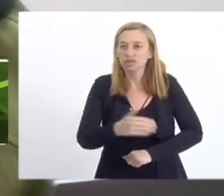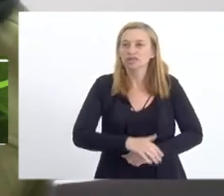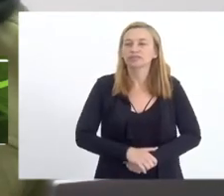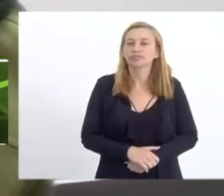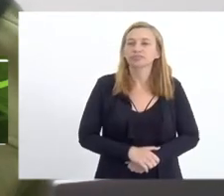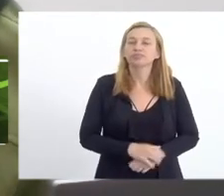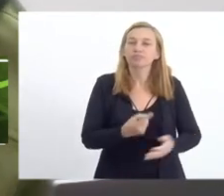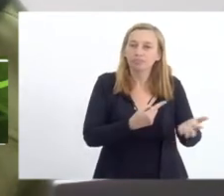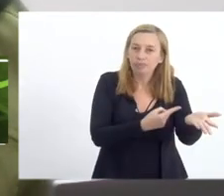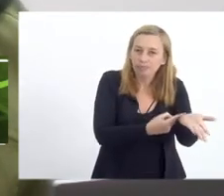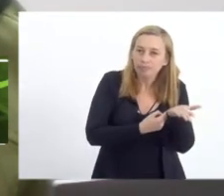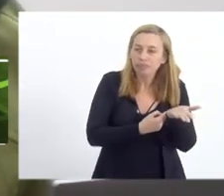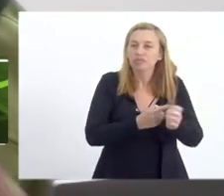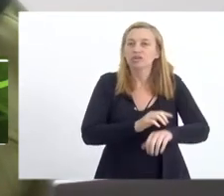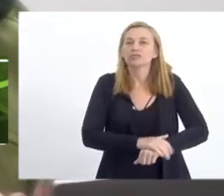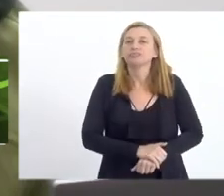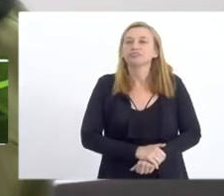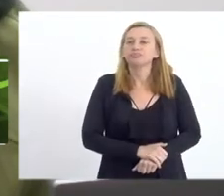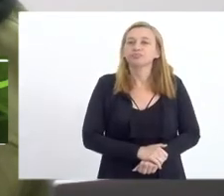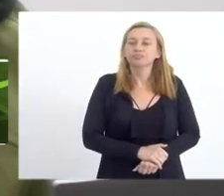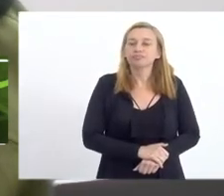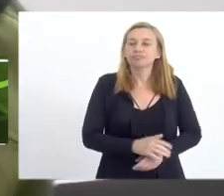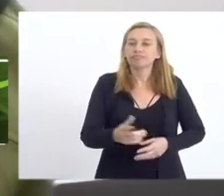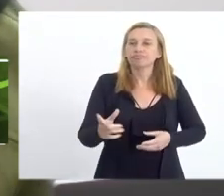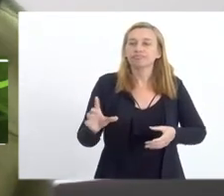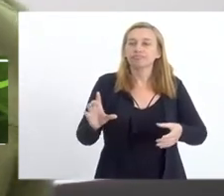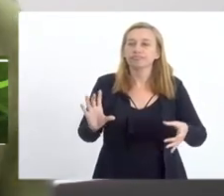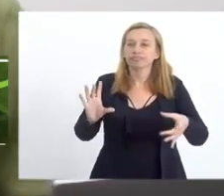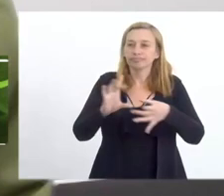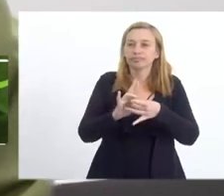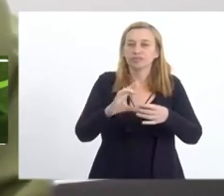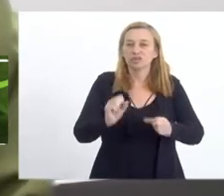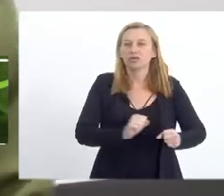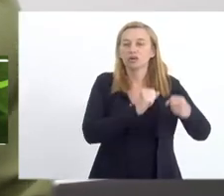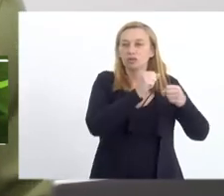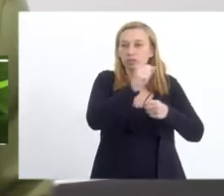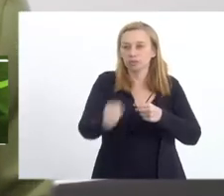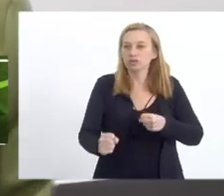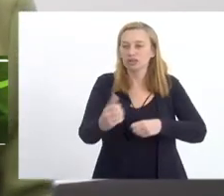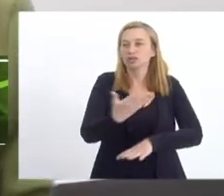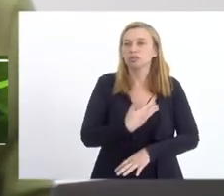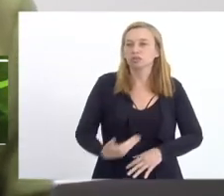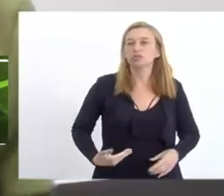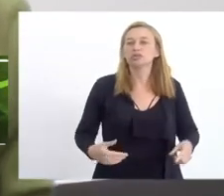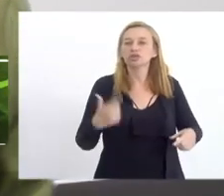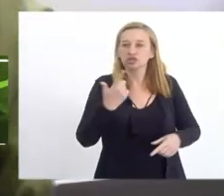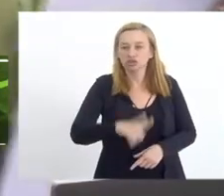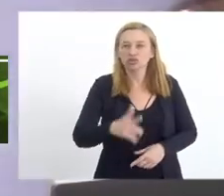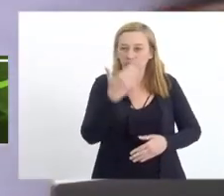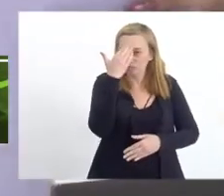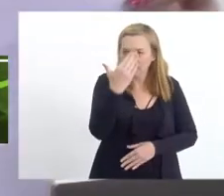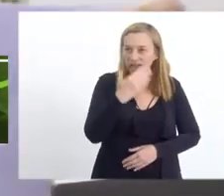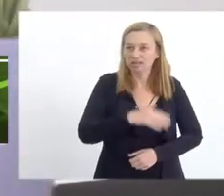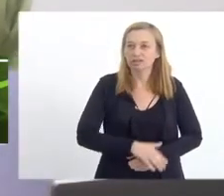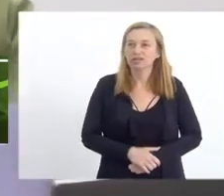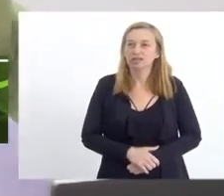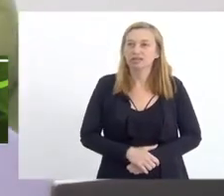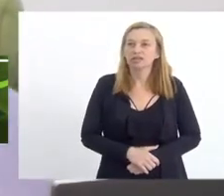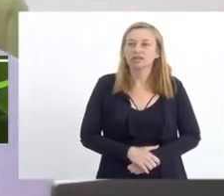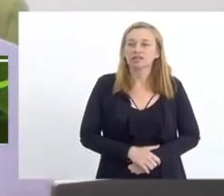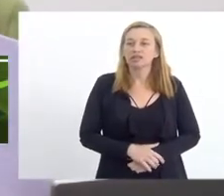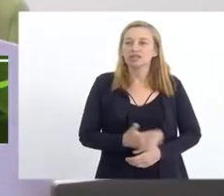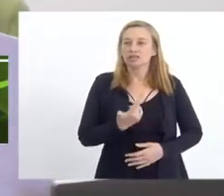para ajudar e fazer essa interlocução com o poder público. E, mais uma vez, muito obrigado.